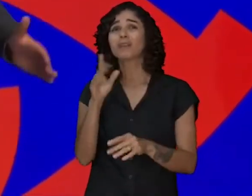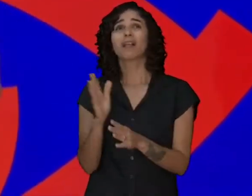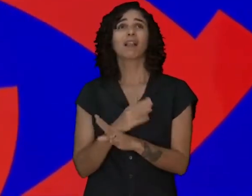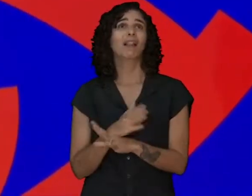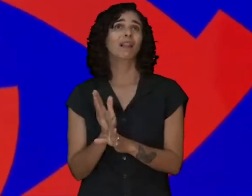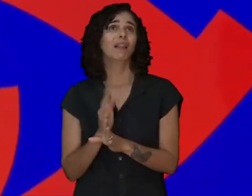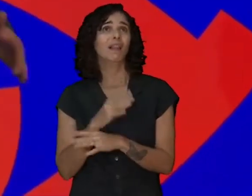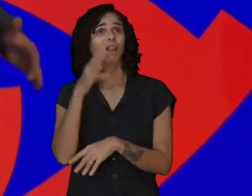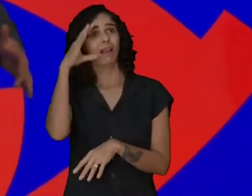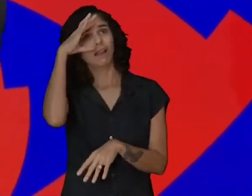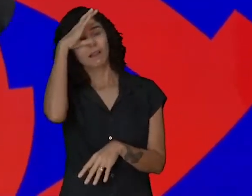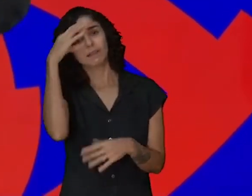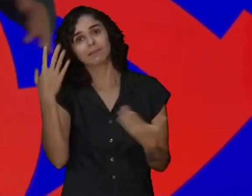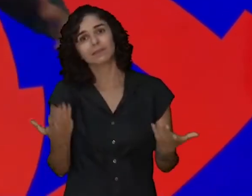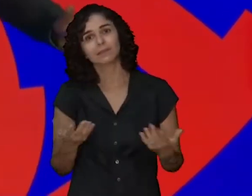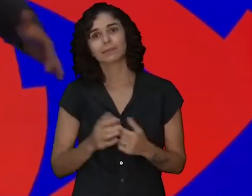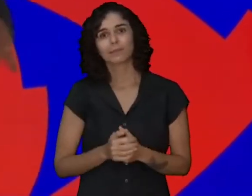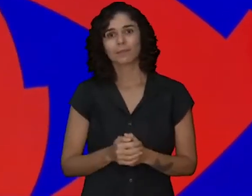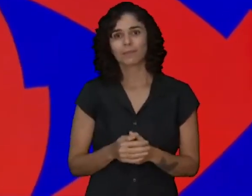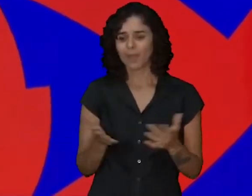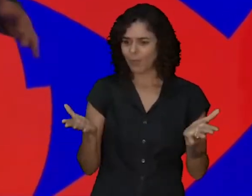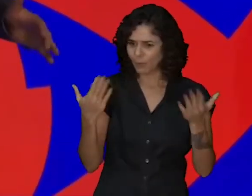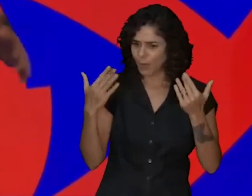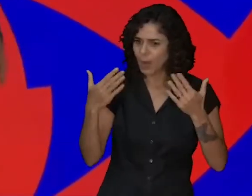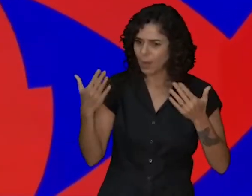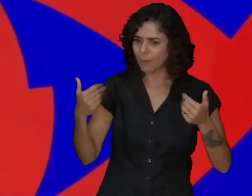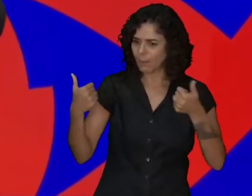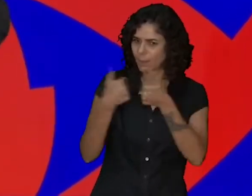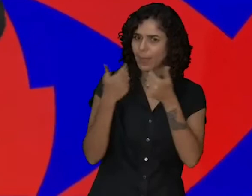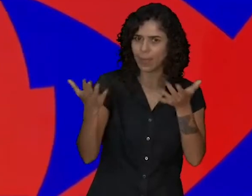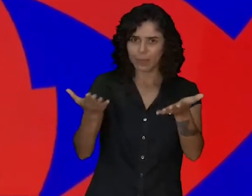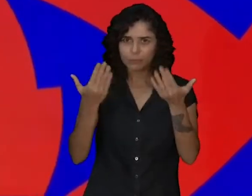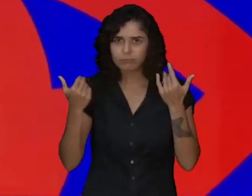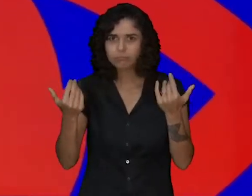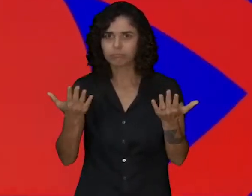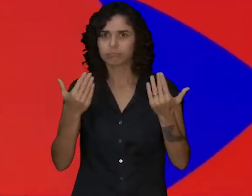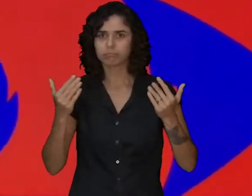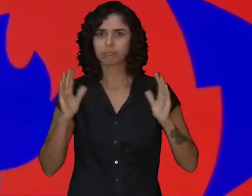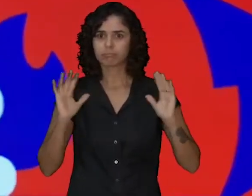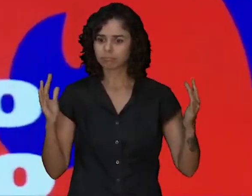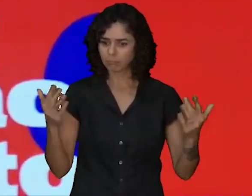pode chegar aqui no meio também, para chegar mais perto, porque